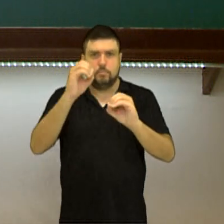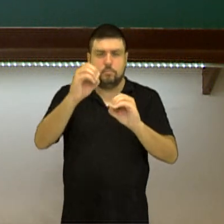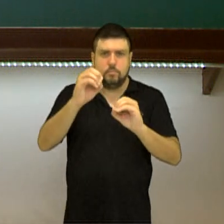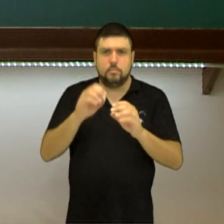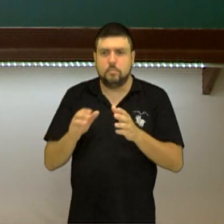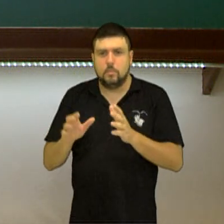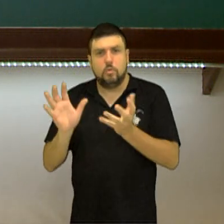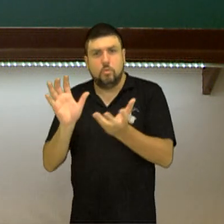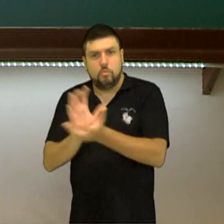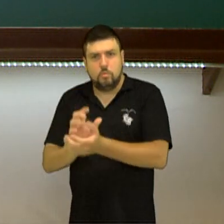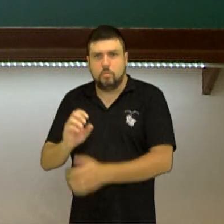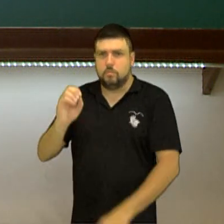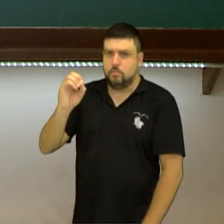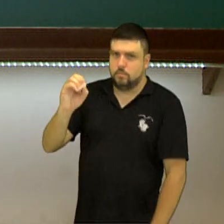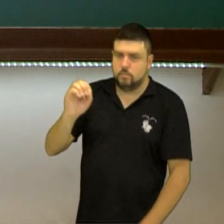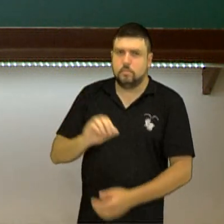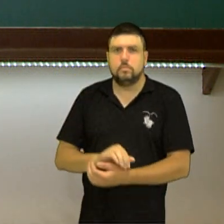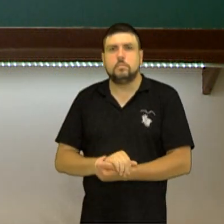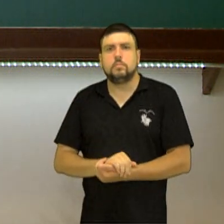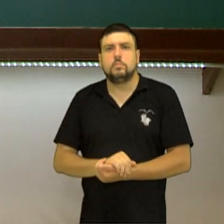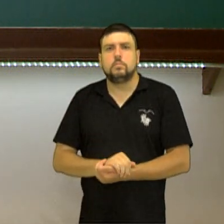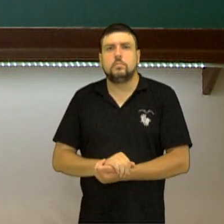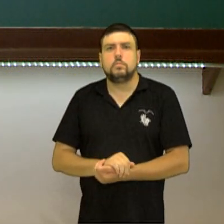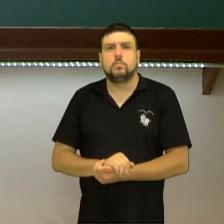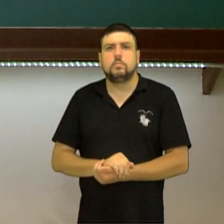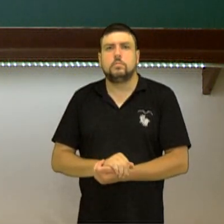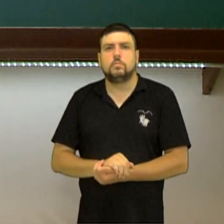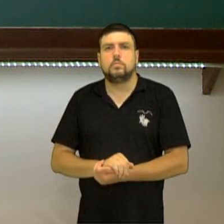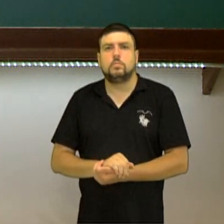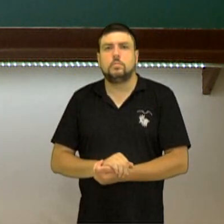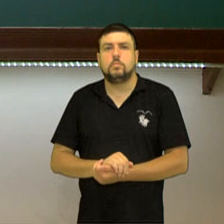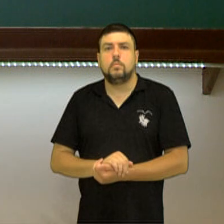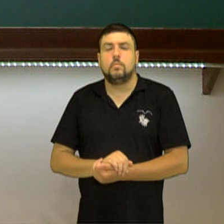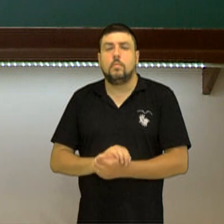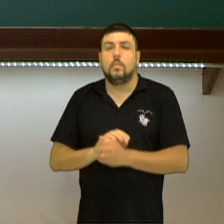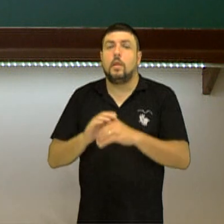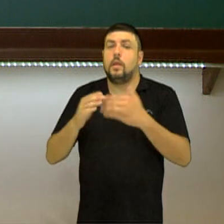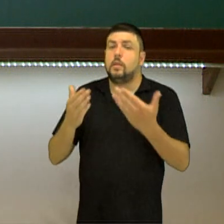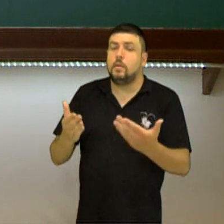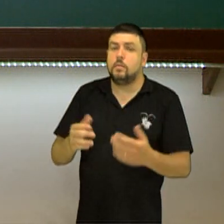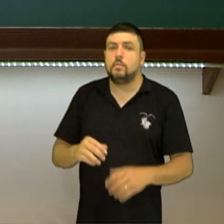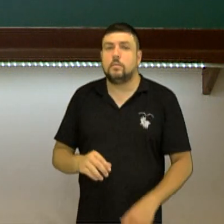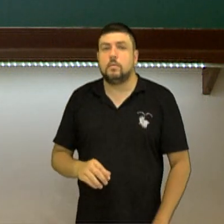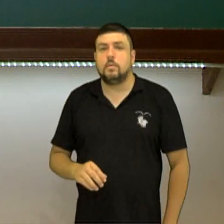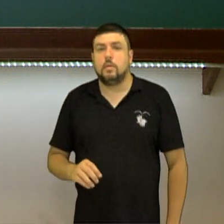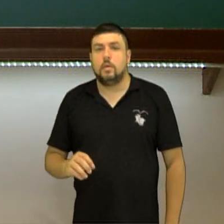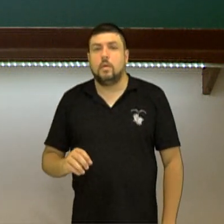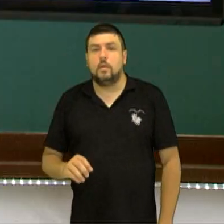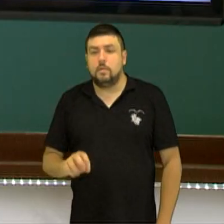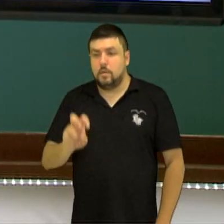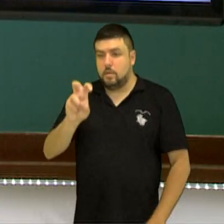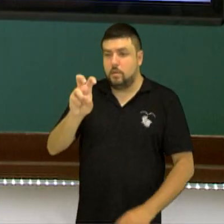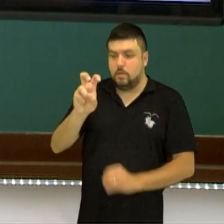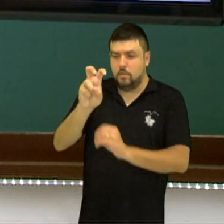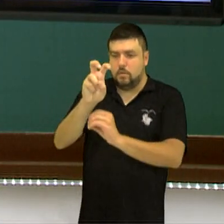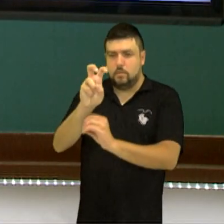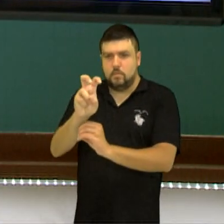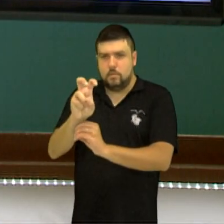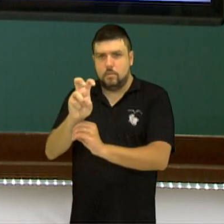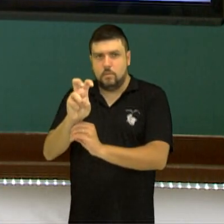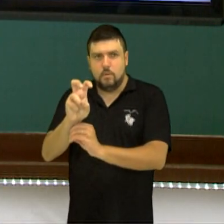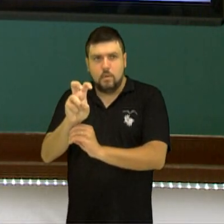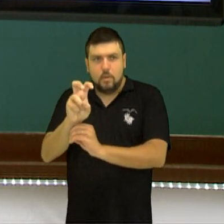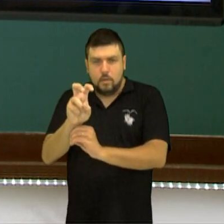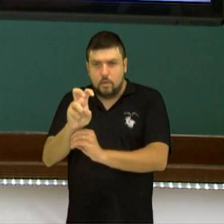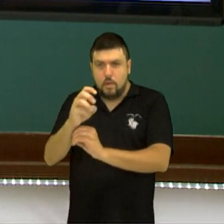0, classe da unidade, 1, estou indo para a esquerda, então aumenta positivamente, 1, 2, 3, 4,